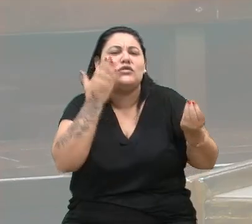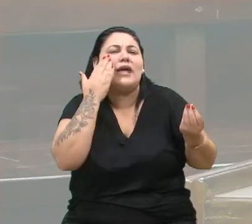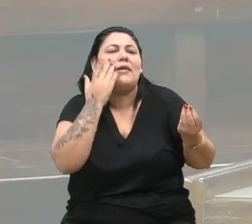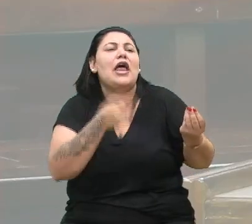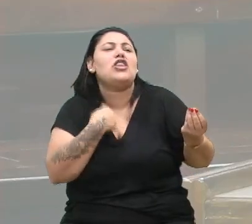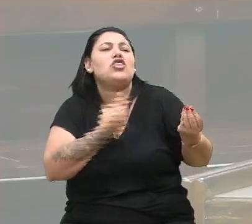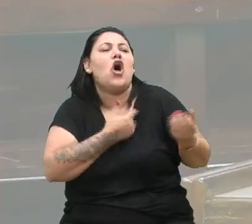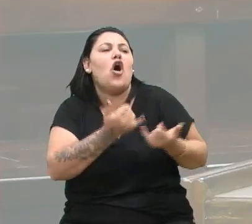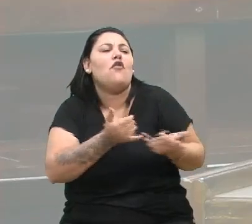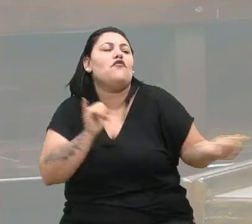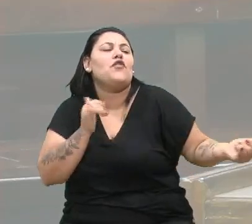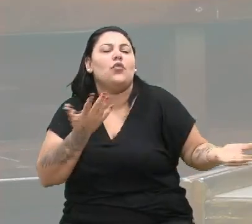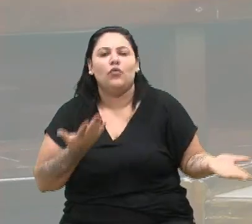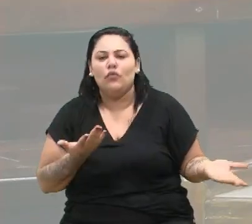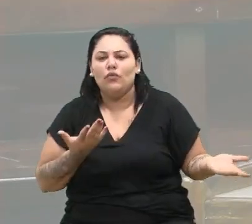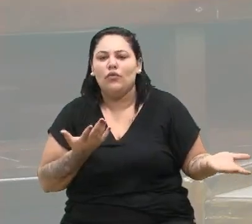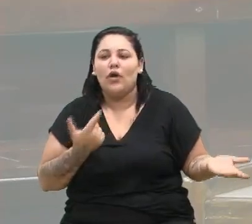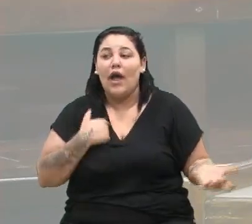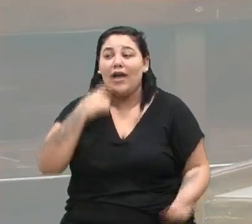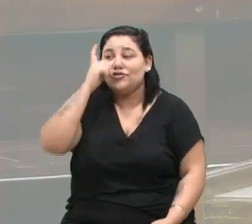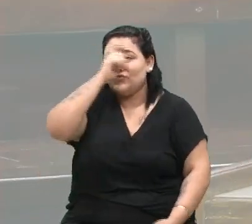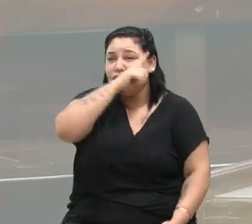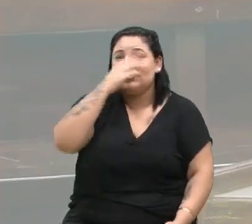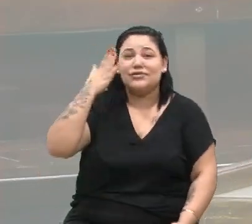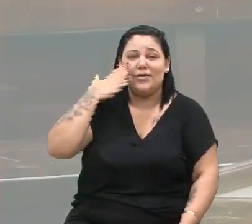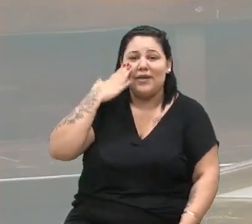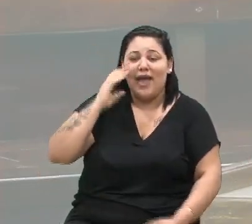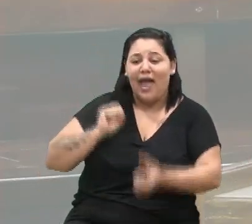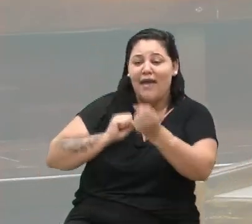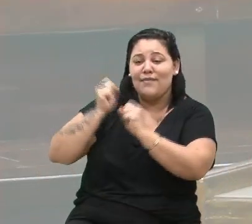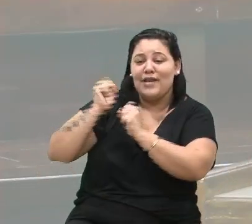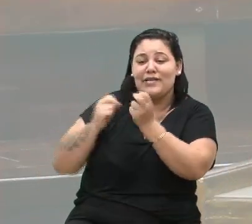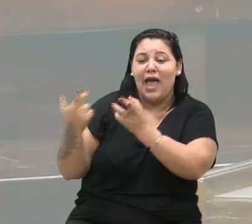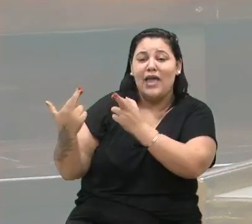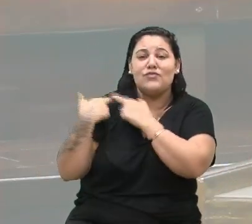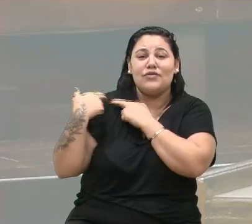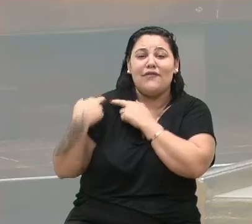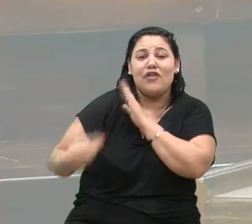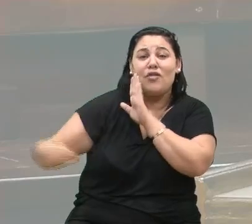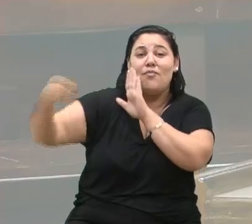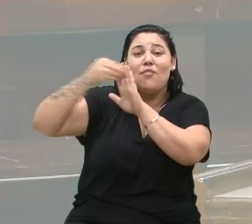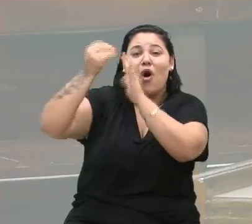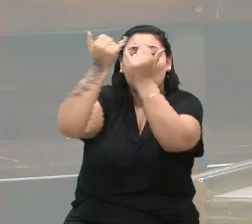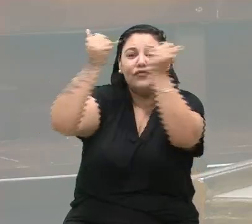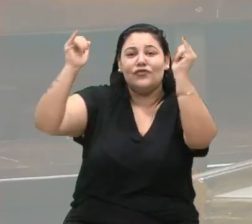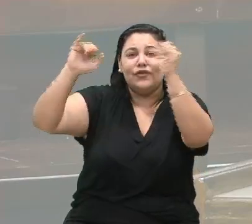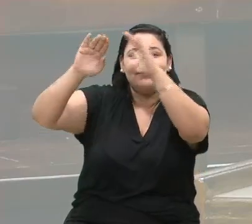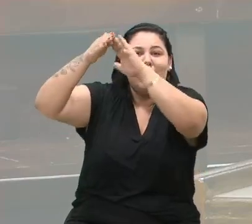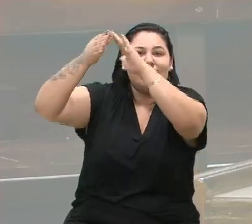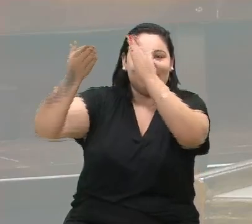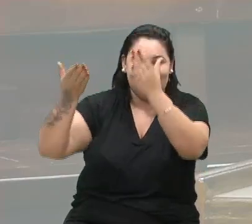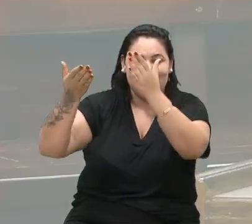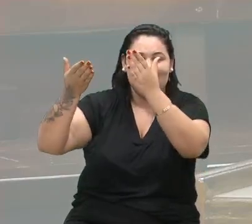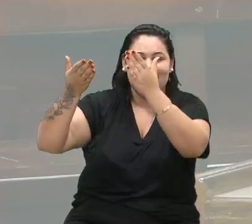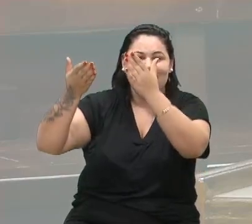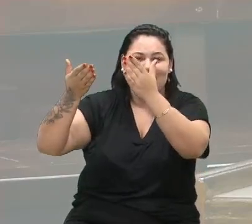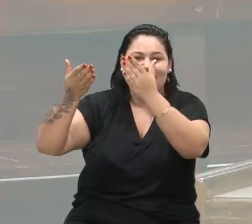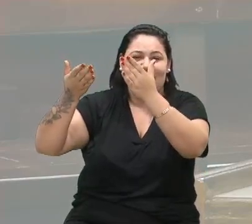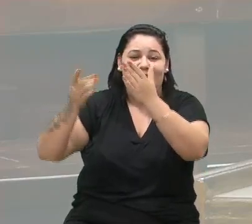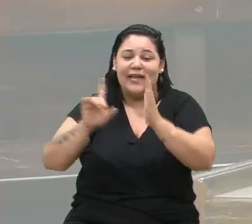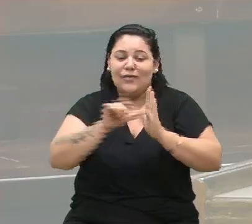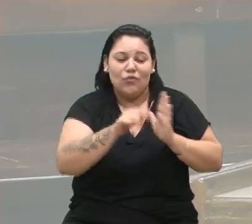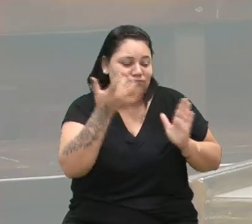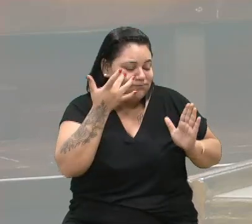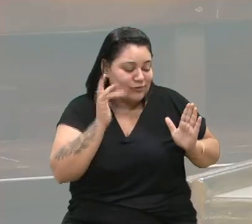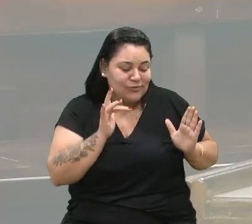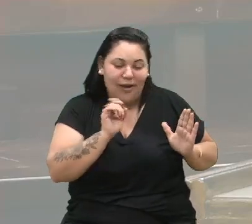difícil identificar a empresa que era proprietária daquele fio que estava no chão. Agora temos uma empresa